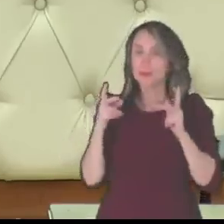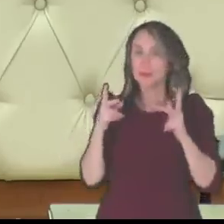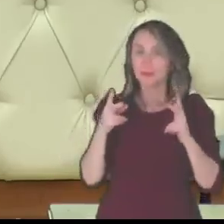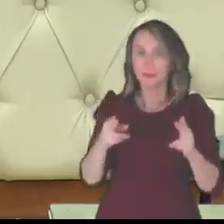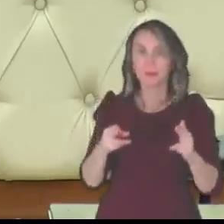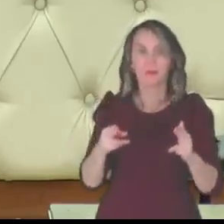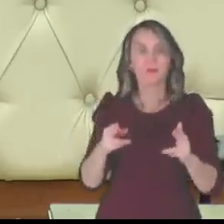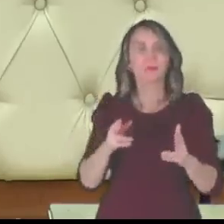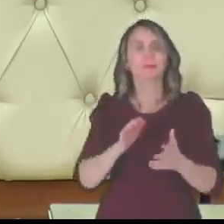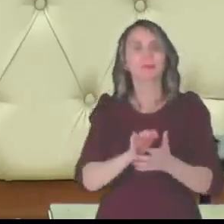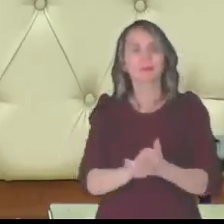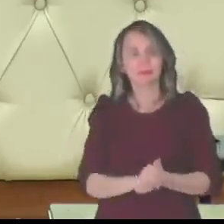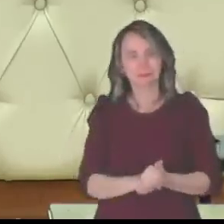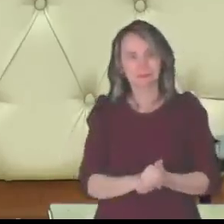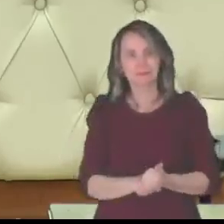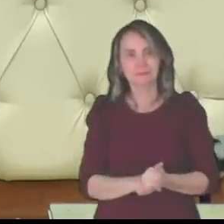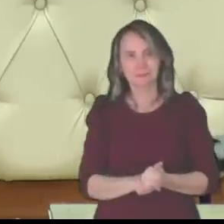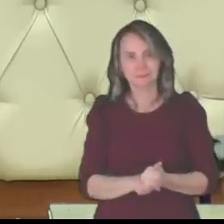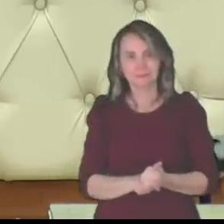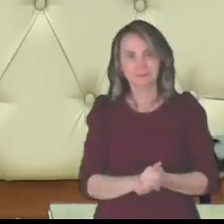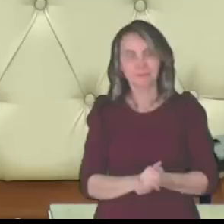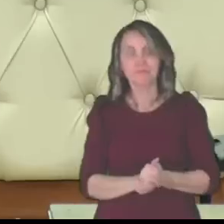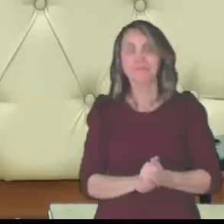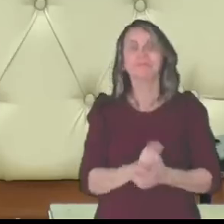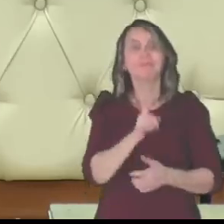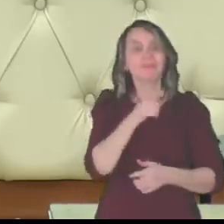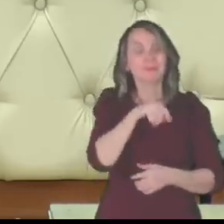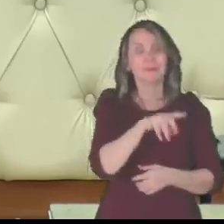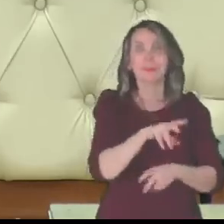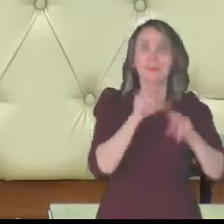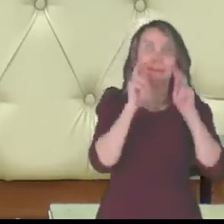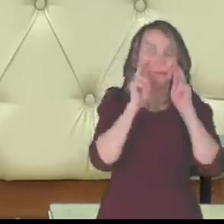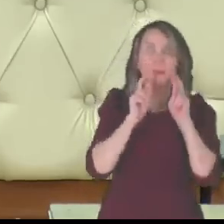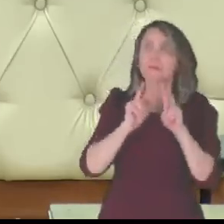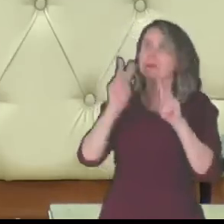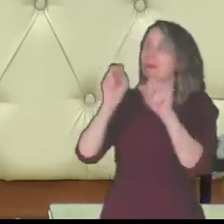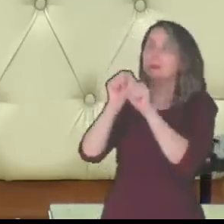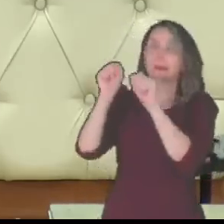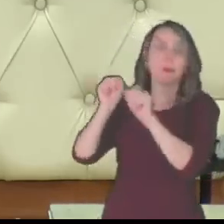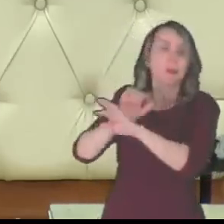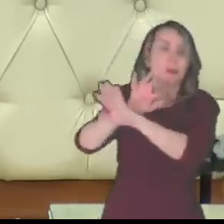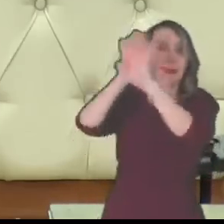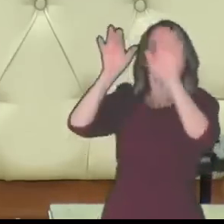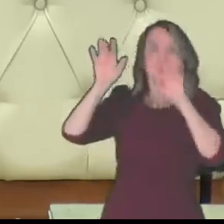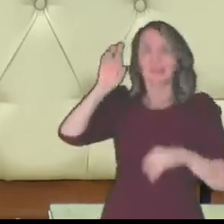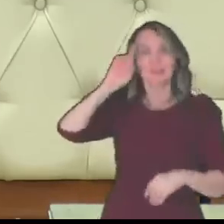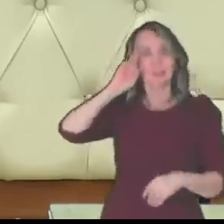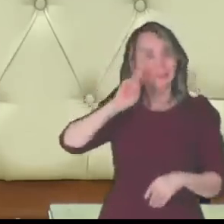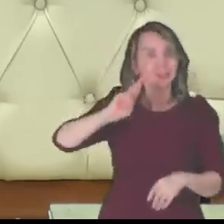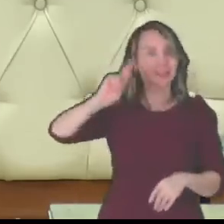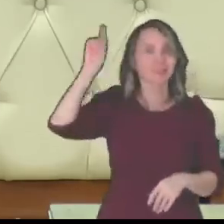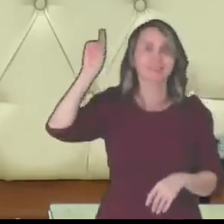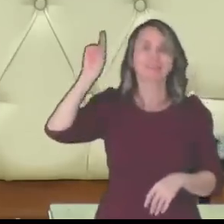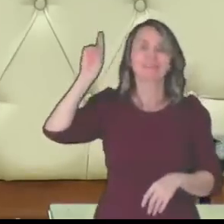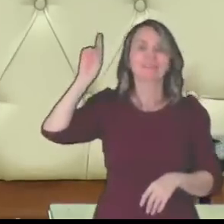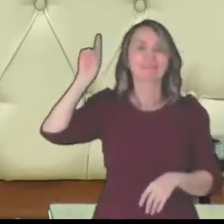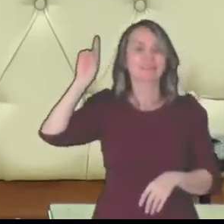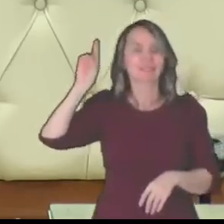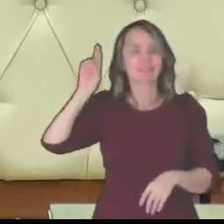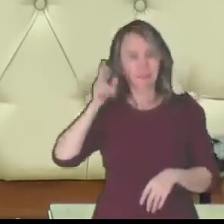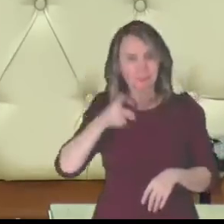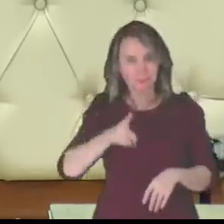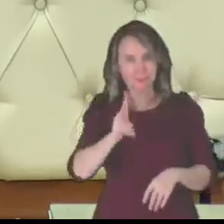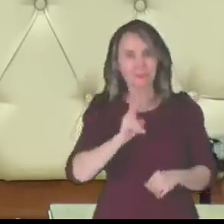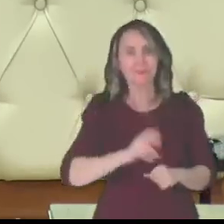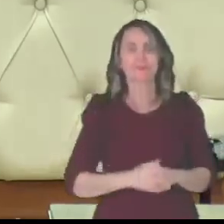e de Saron eles eram a glória do Senhor a excelência de quem do nosso Deus prossiga